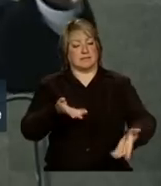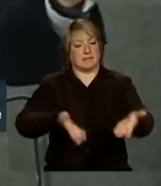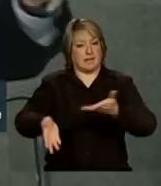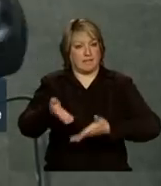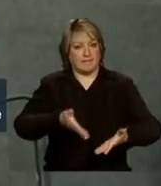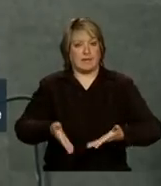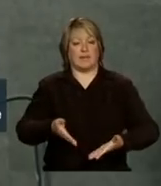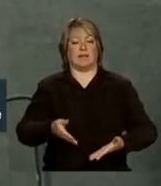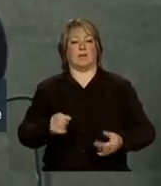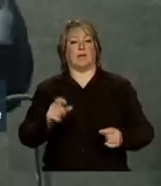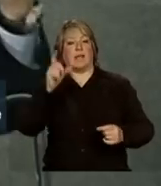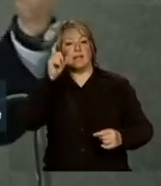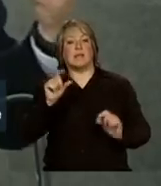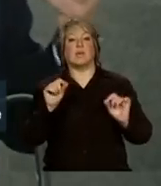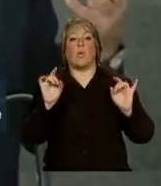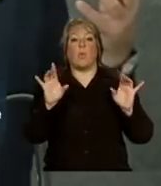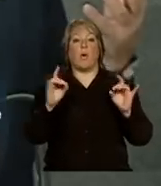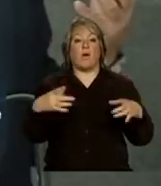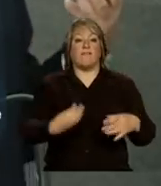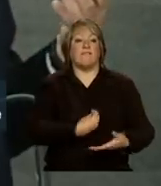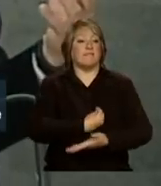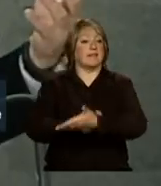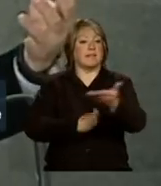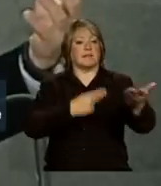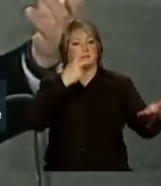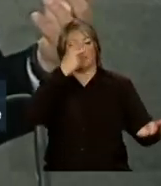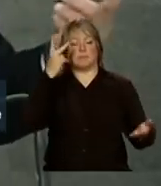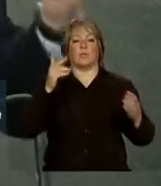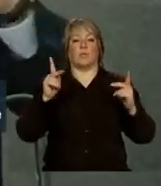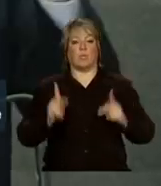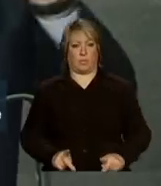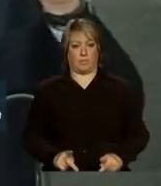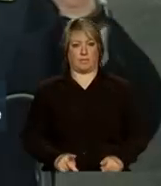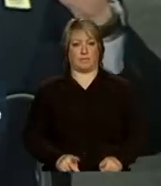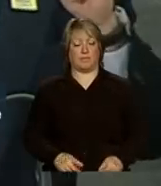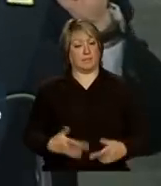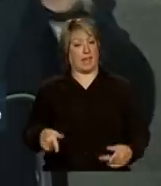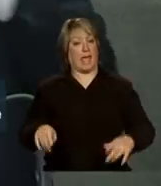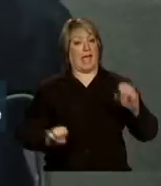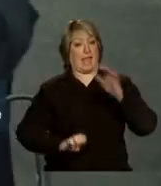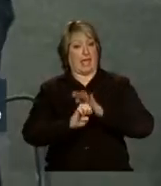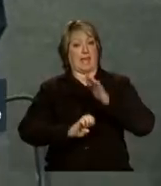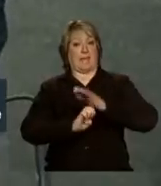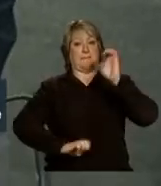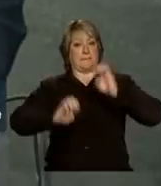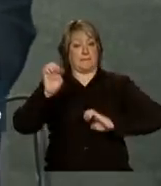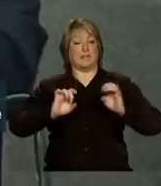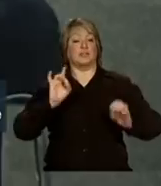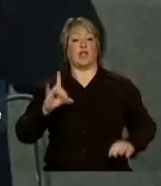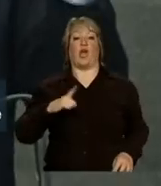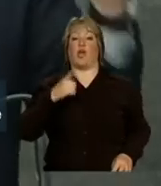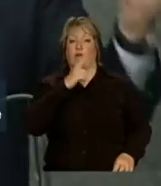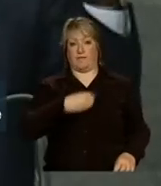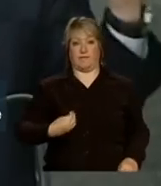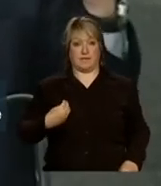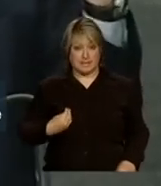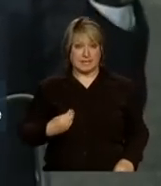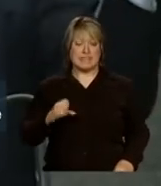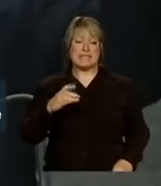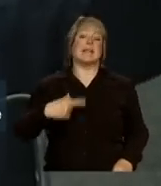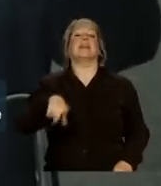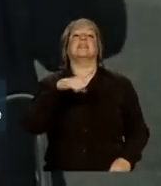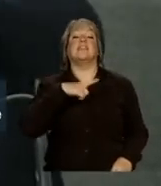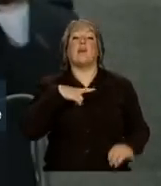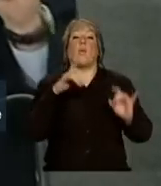e a qualidade de de vida de uma comunidade esse nosso papel e a empresa ela só sobrevive se ela tiver qualidade de